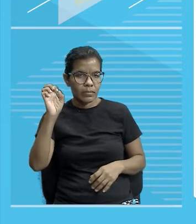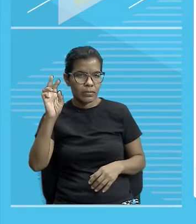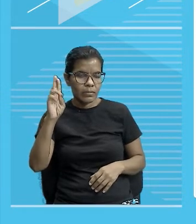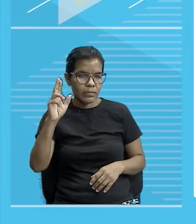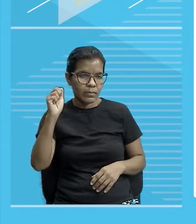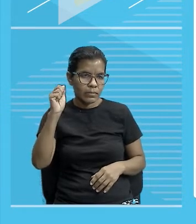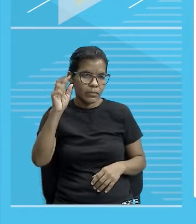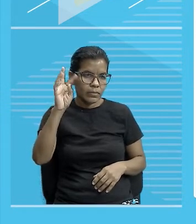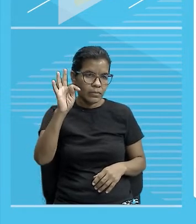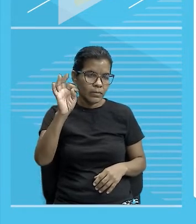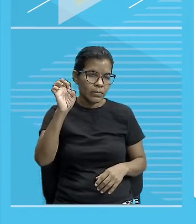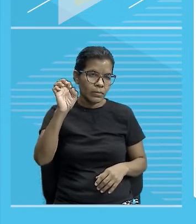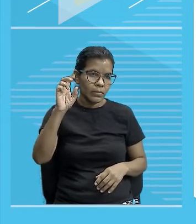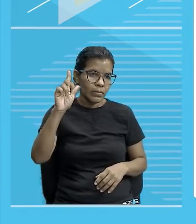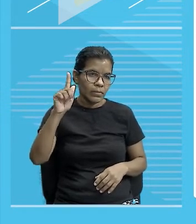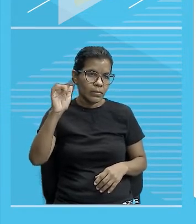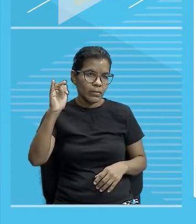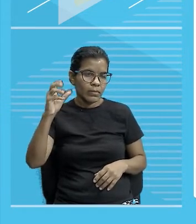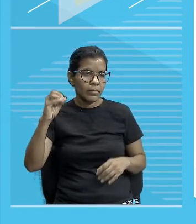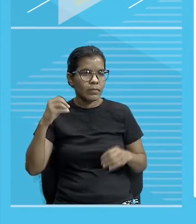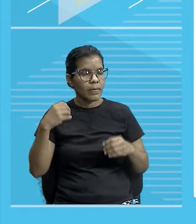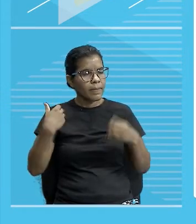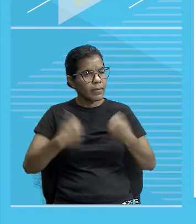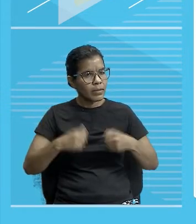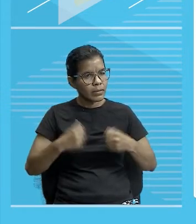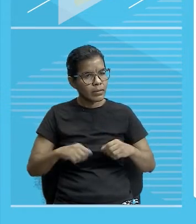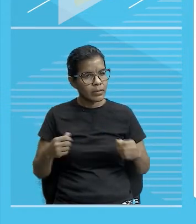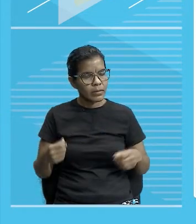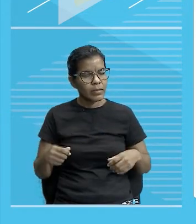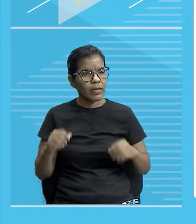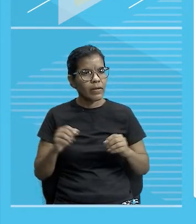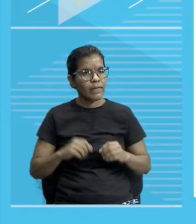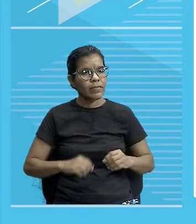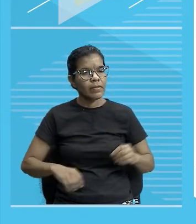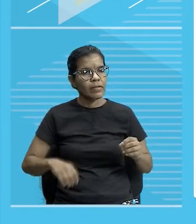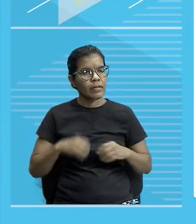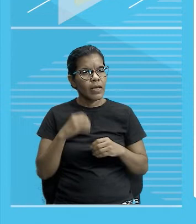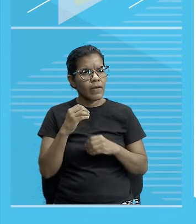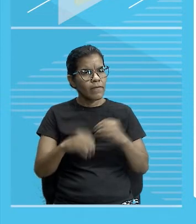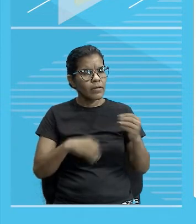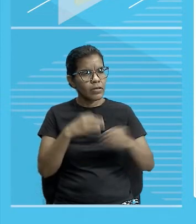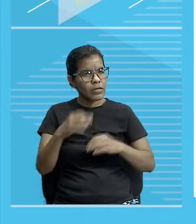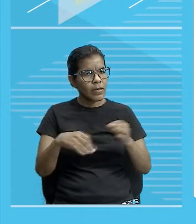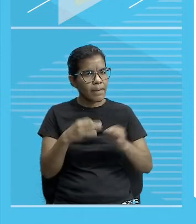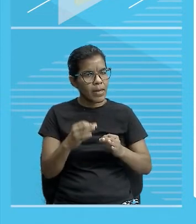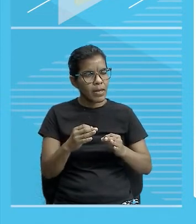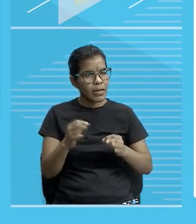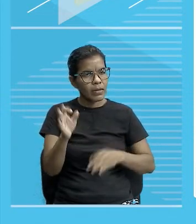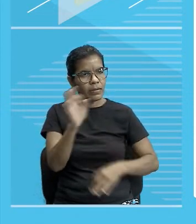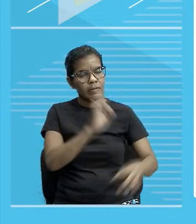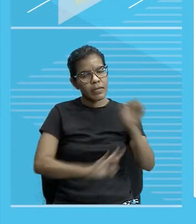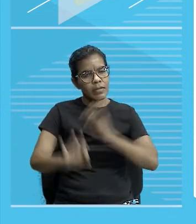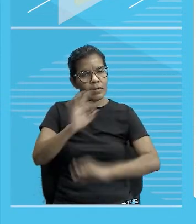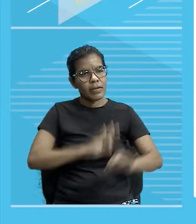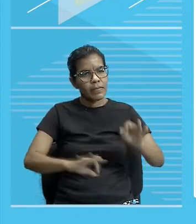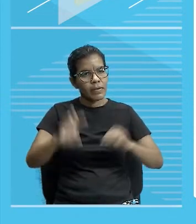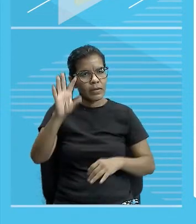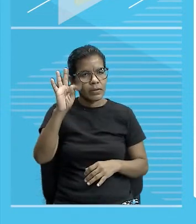tático para que para que o planejamento operacional ele coloca em ação